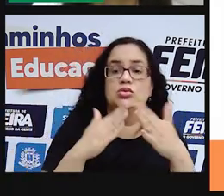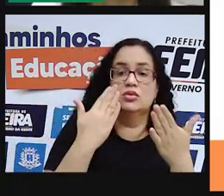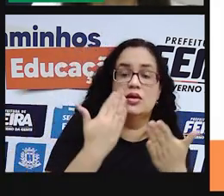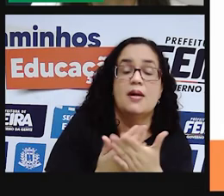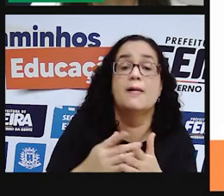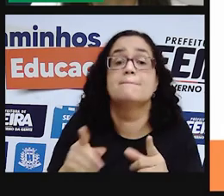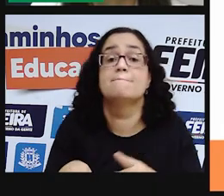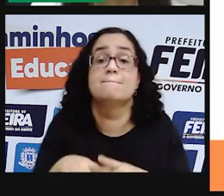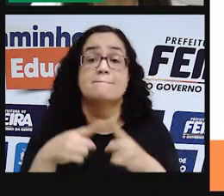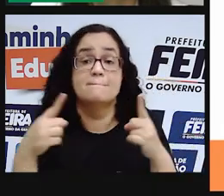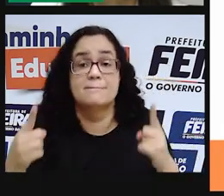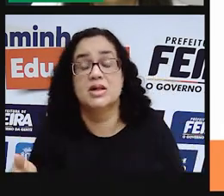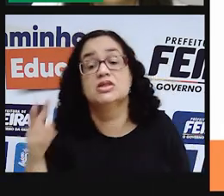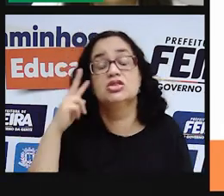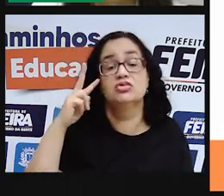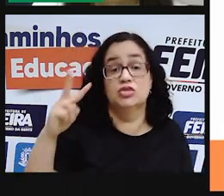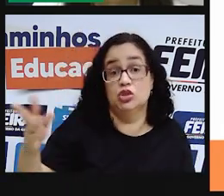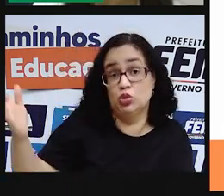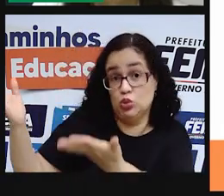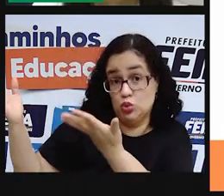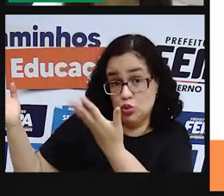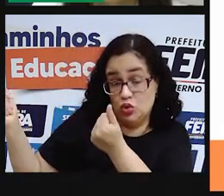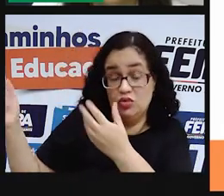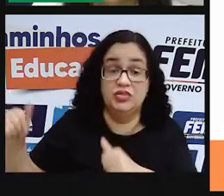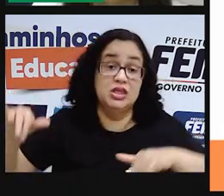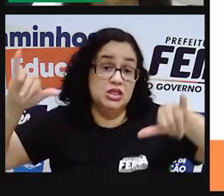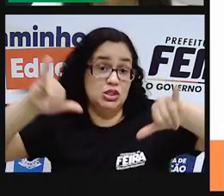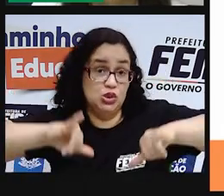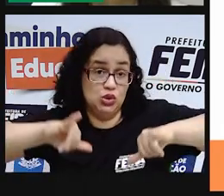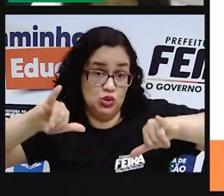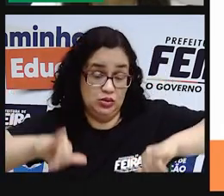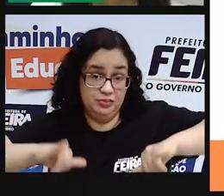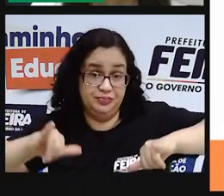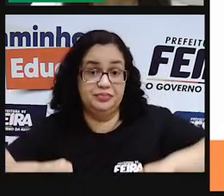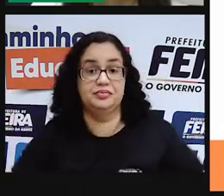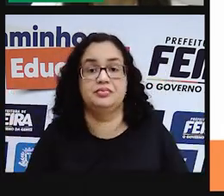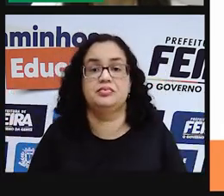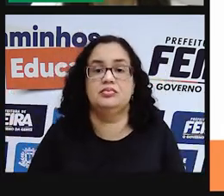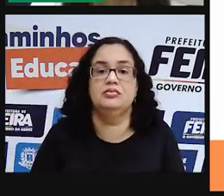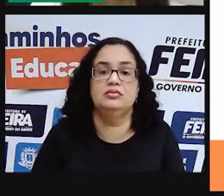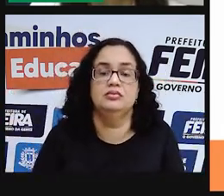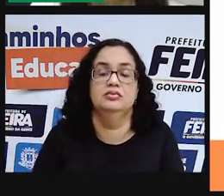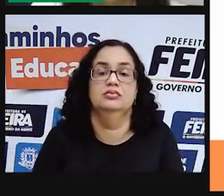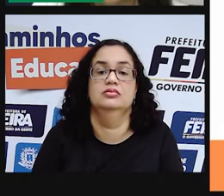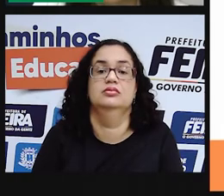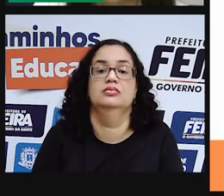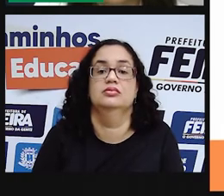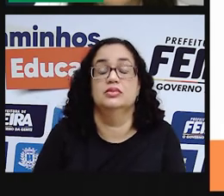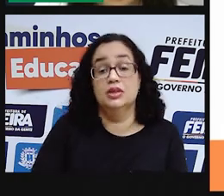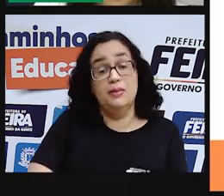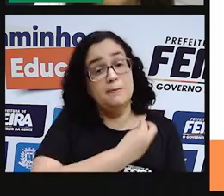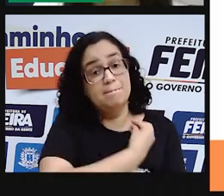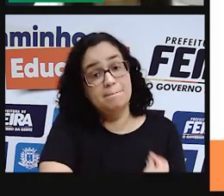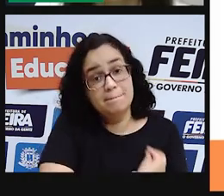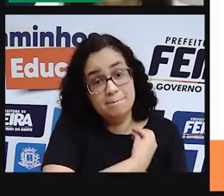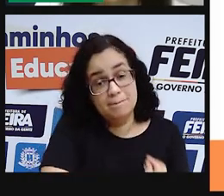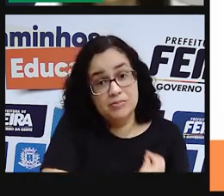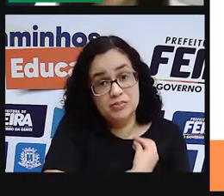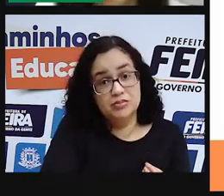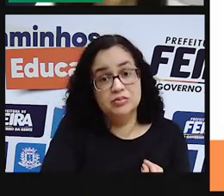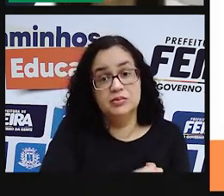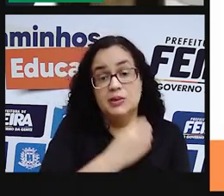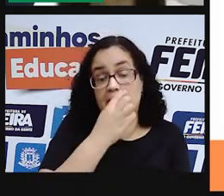a gente vê que o jovem é aquele que mais sofre, né? Tanto por presenciar, por